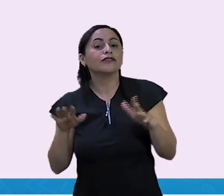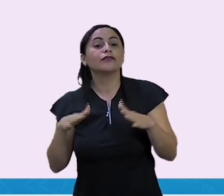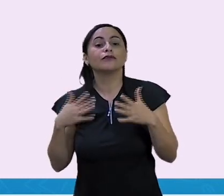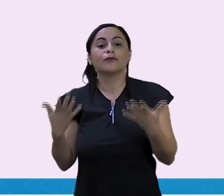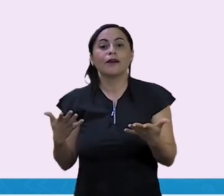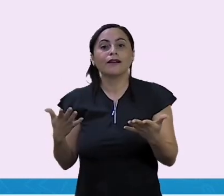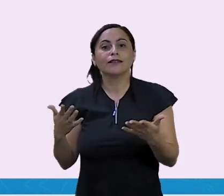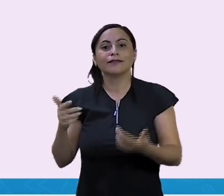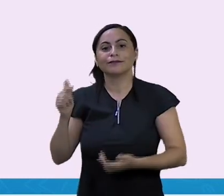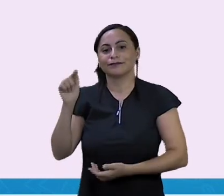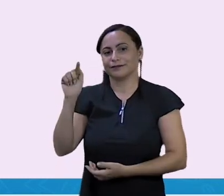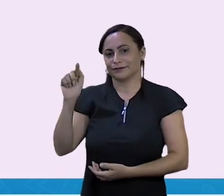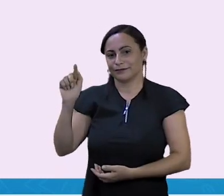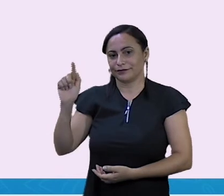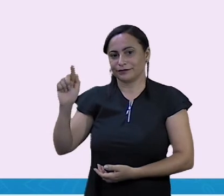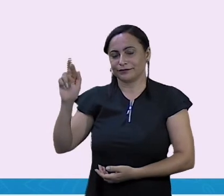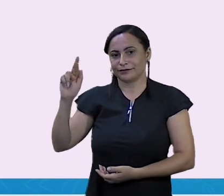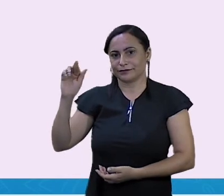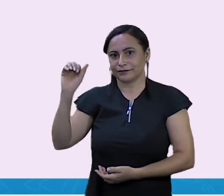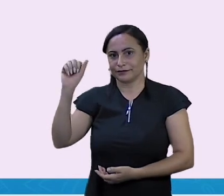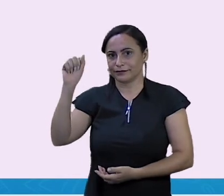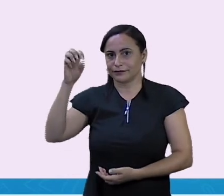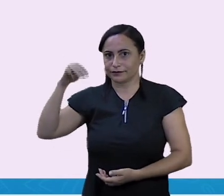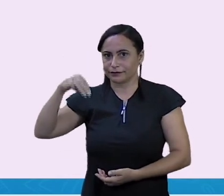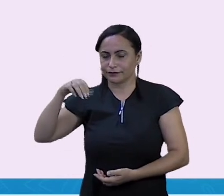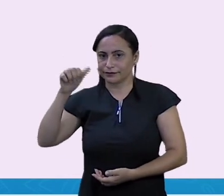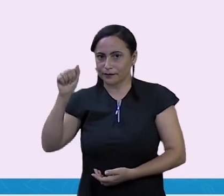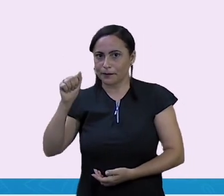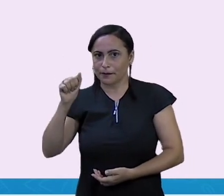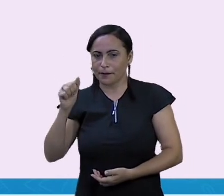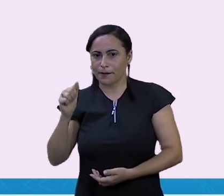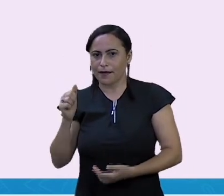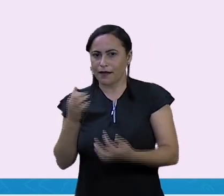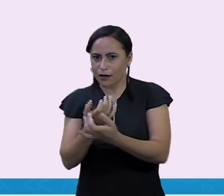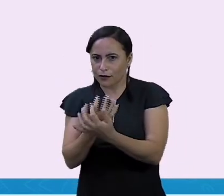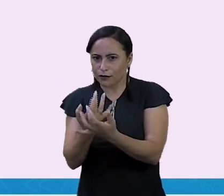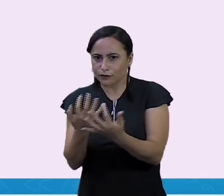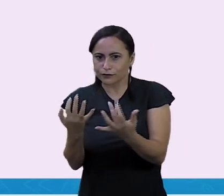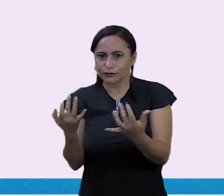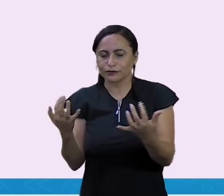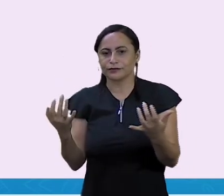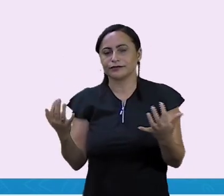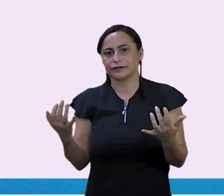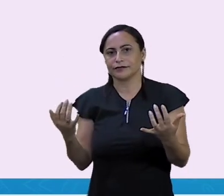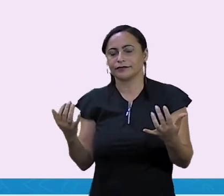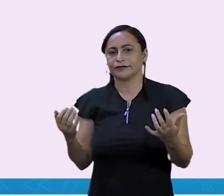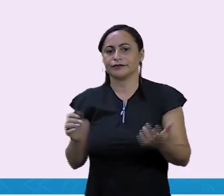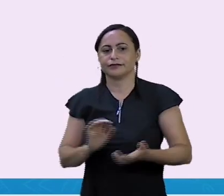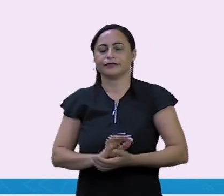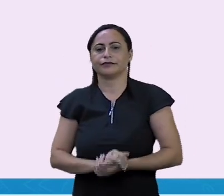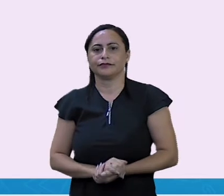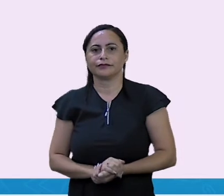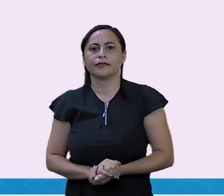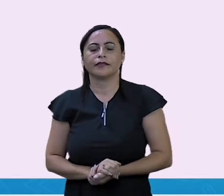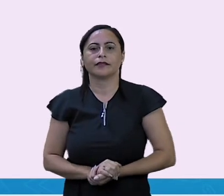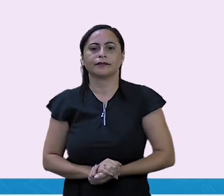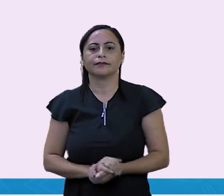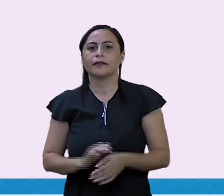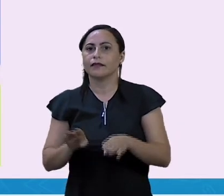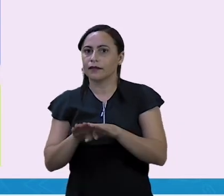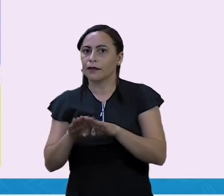palavra grama, tá? Grama de mato e grama relacionado a